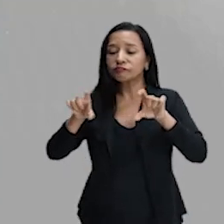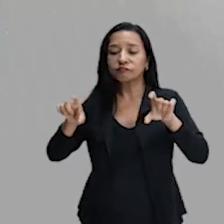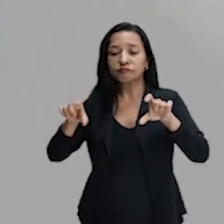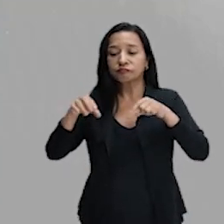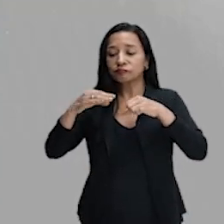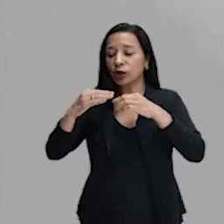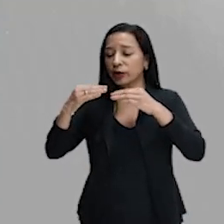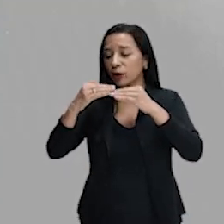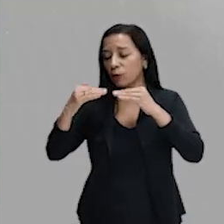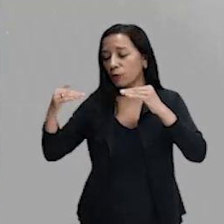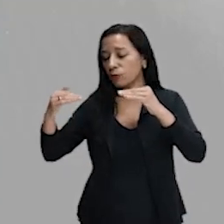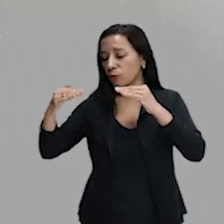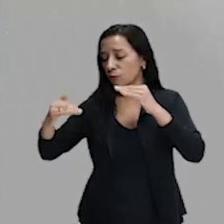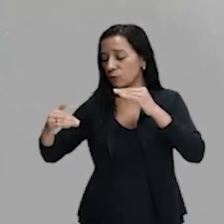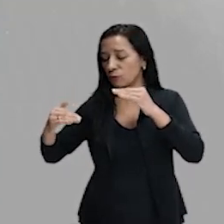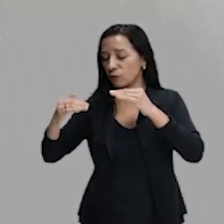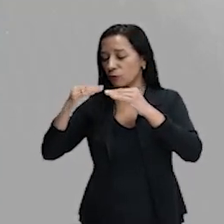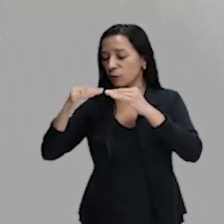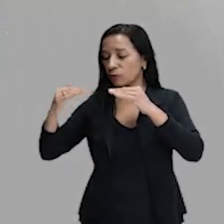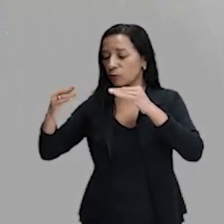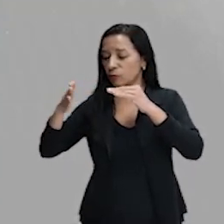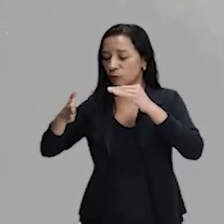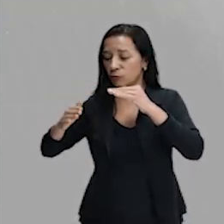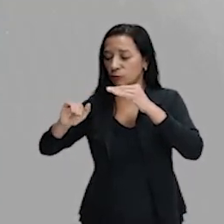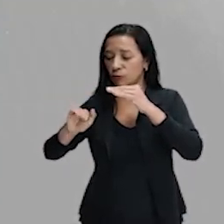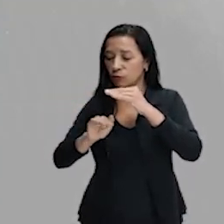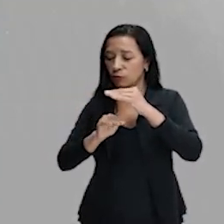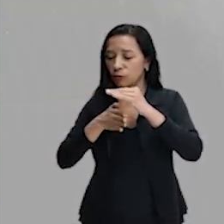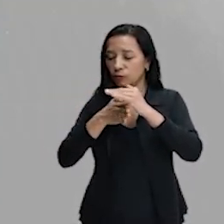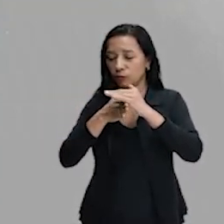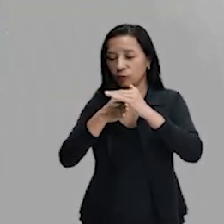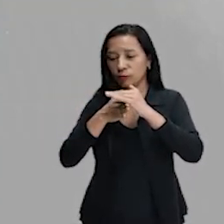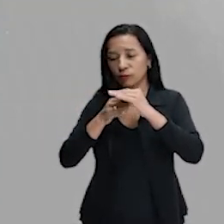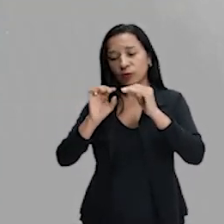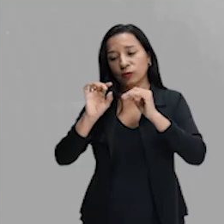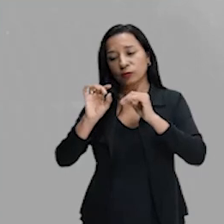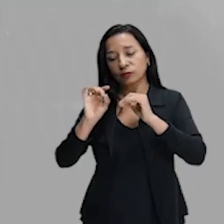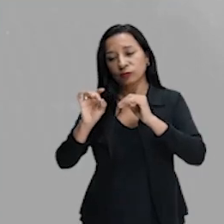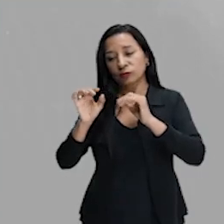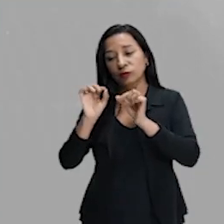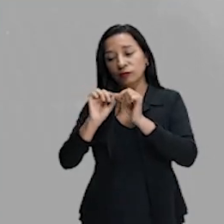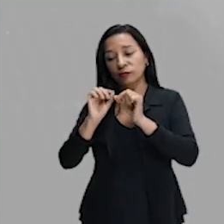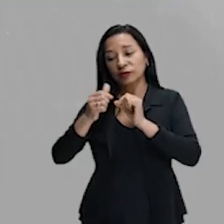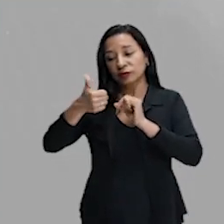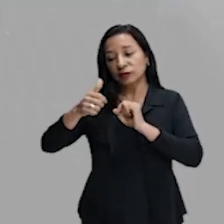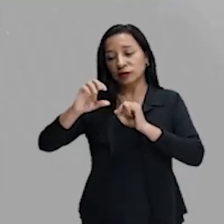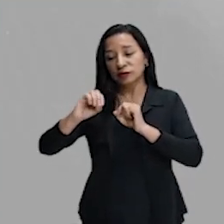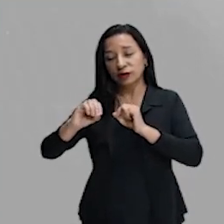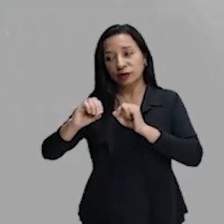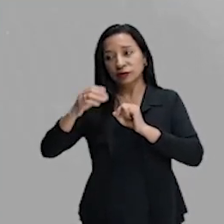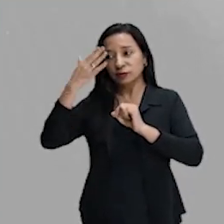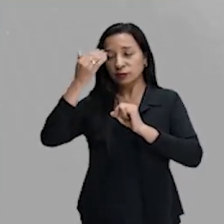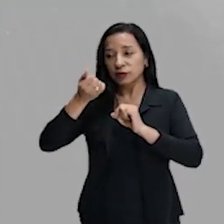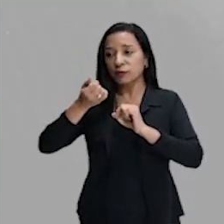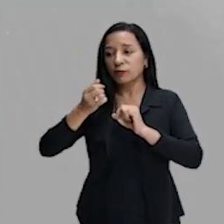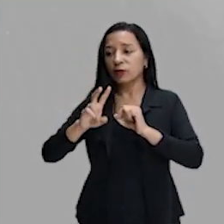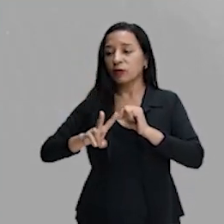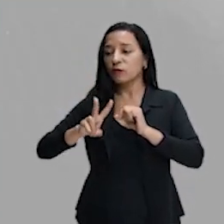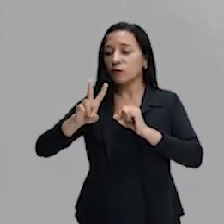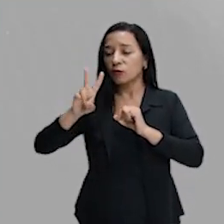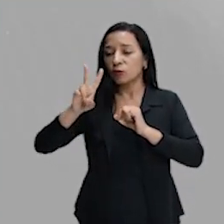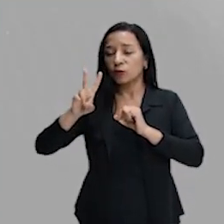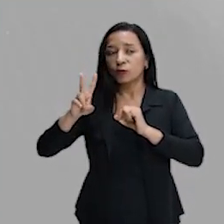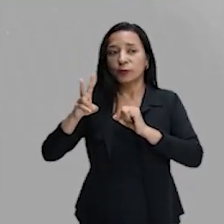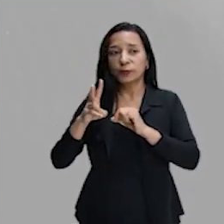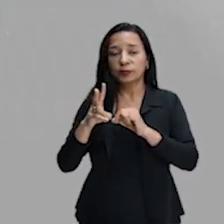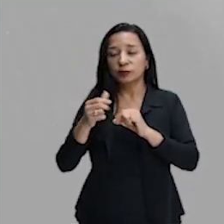tá você vai confeccionar 10 tá então para eu saber o volume dos 10 eu pego esse valor e